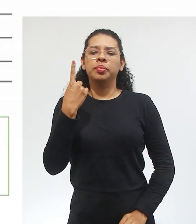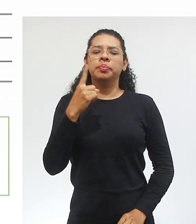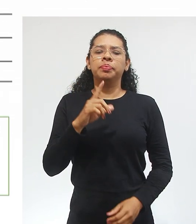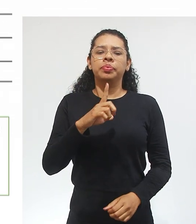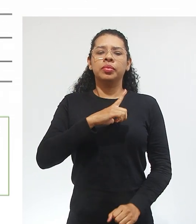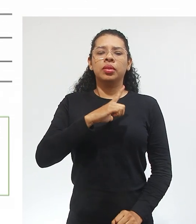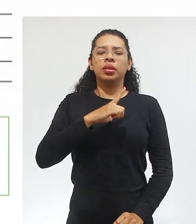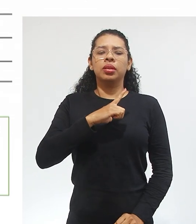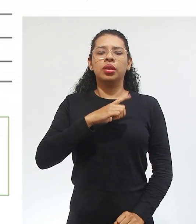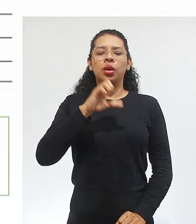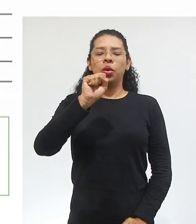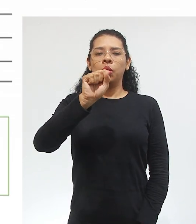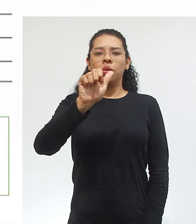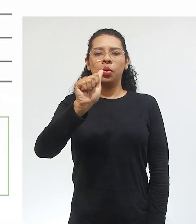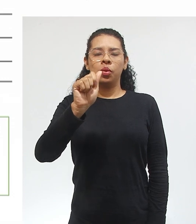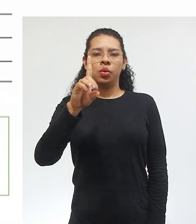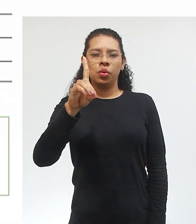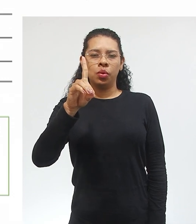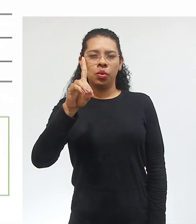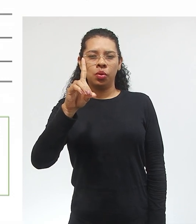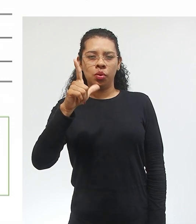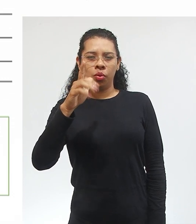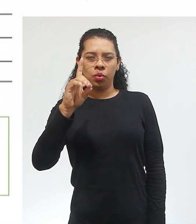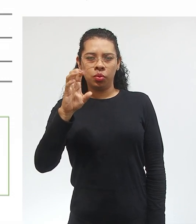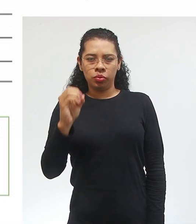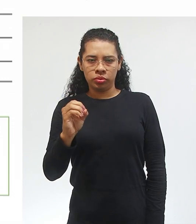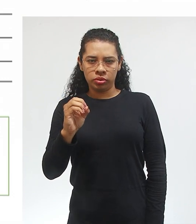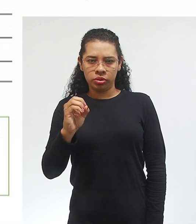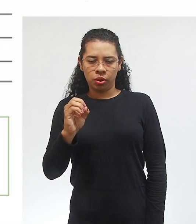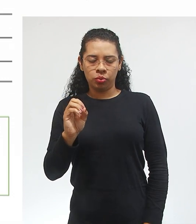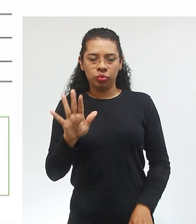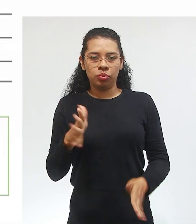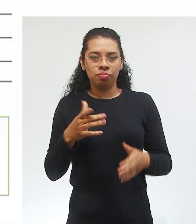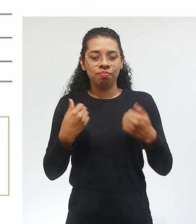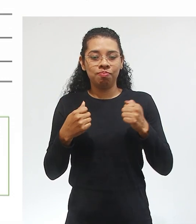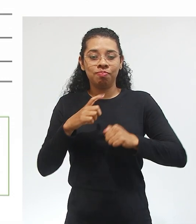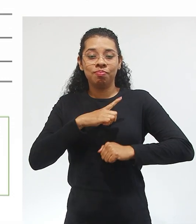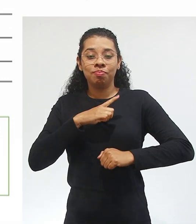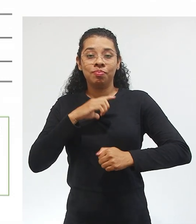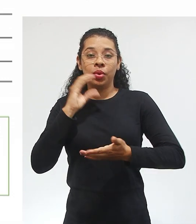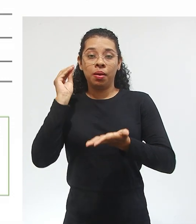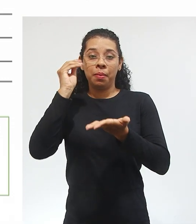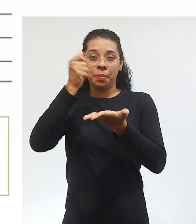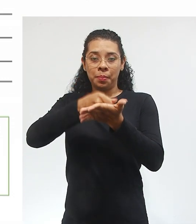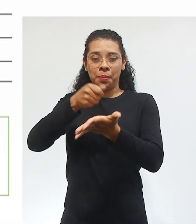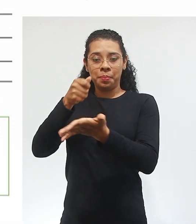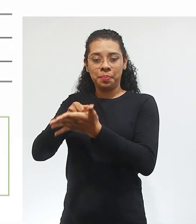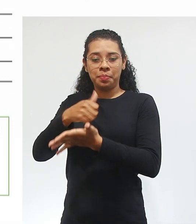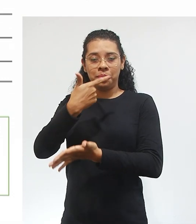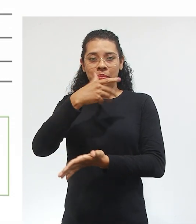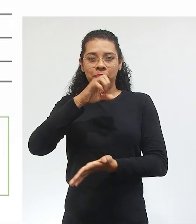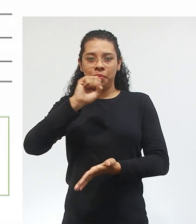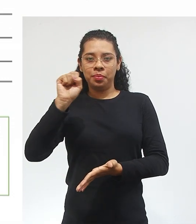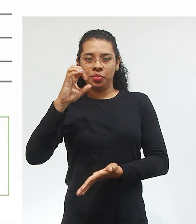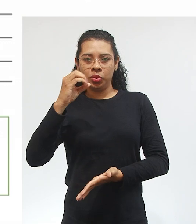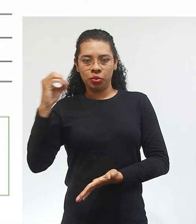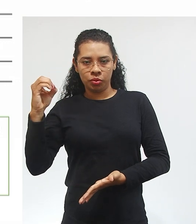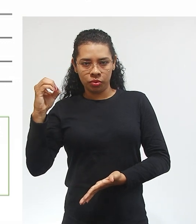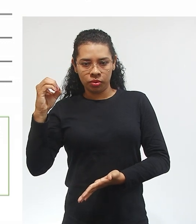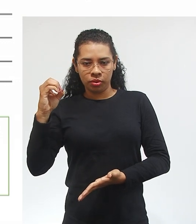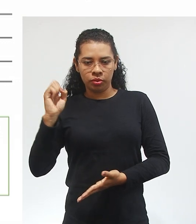aqui já é um saldo credor, né? Ou seja, ainda tem 2.800 para pagar, de contas a pagar ainda, tá?